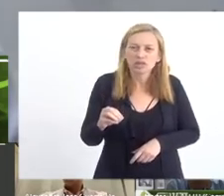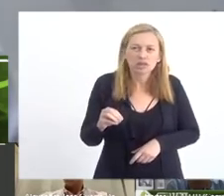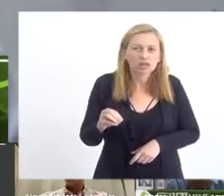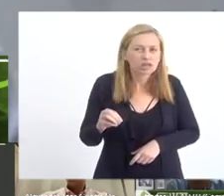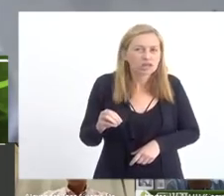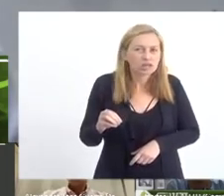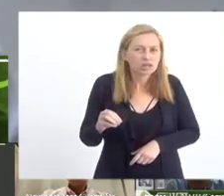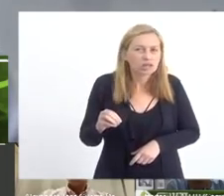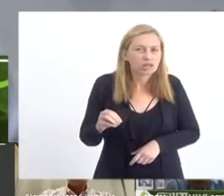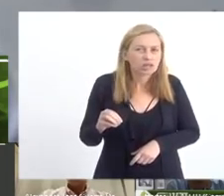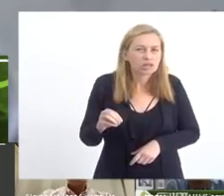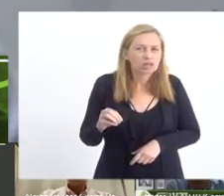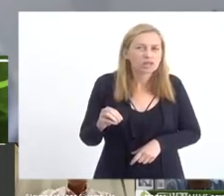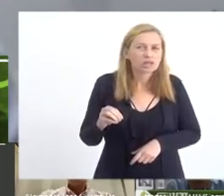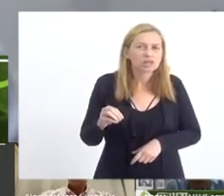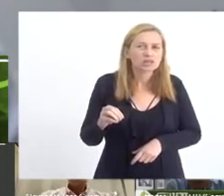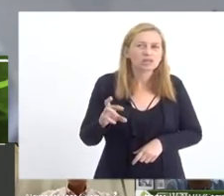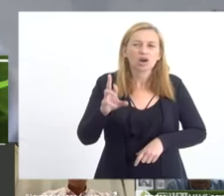Essa malha na Europa,